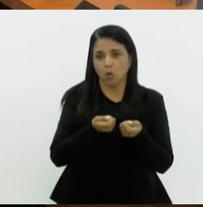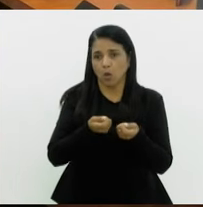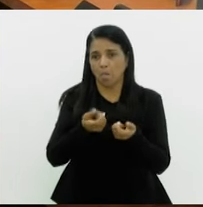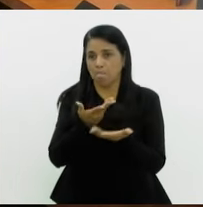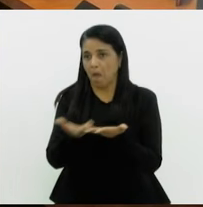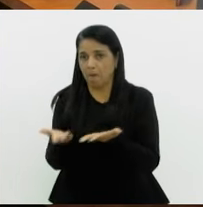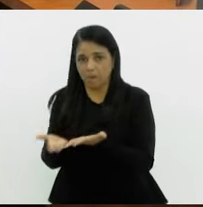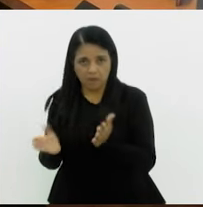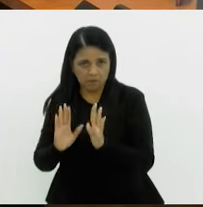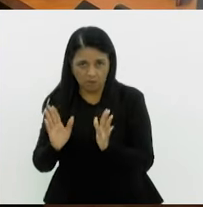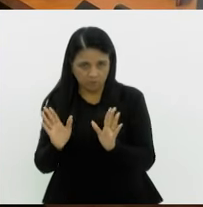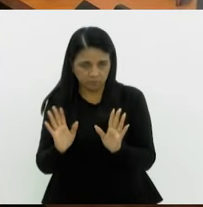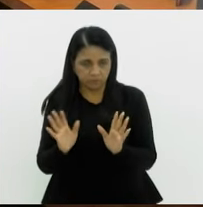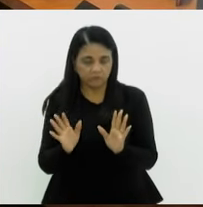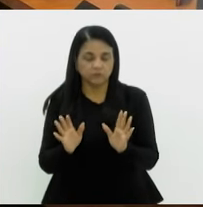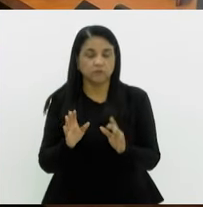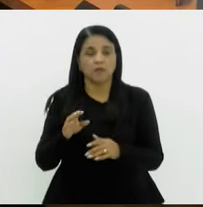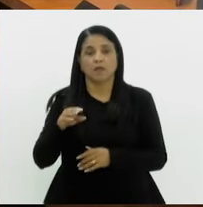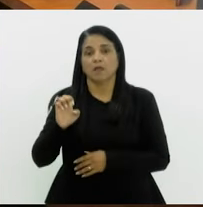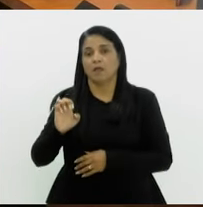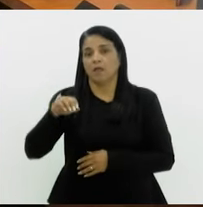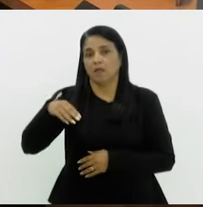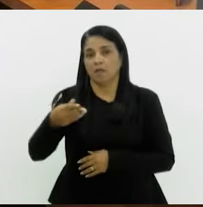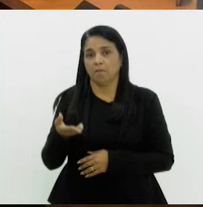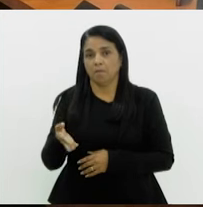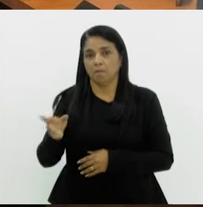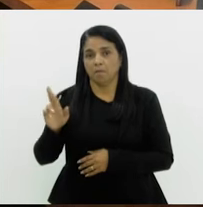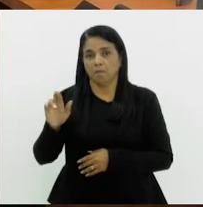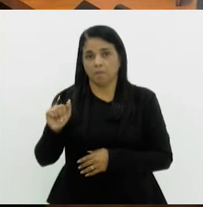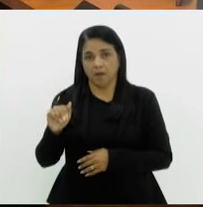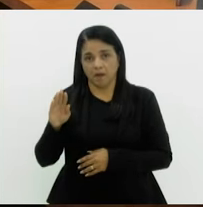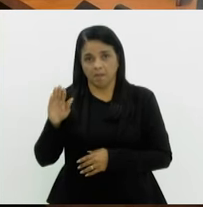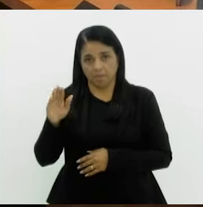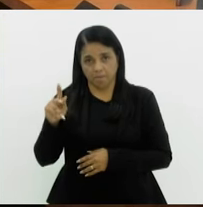Terra. A Embrapa foi invadida mais uma